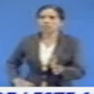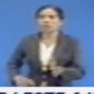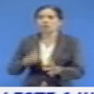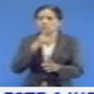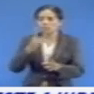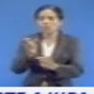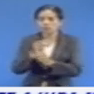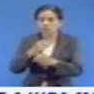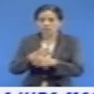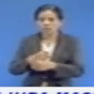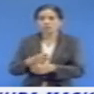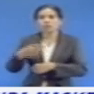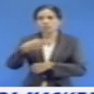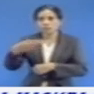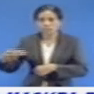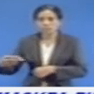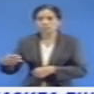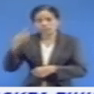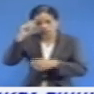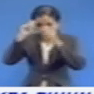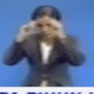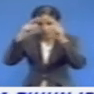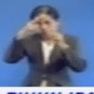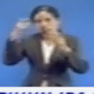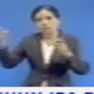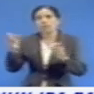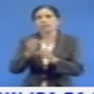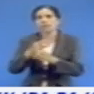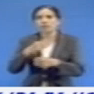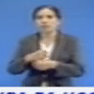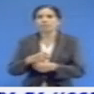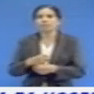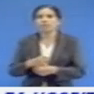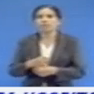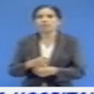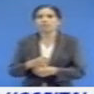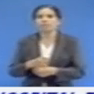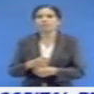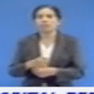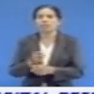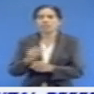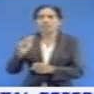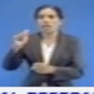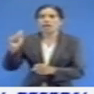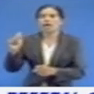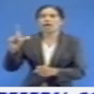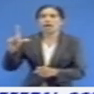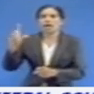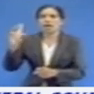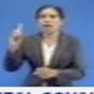mai betamba o situasaun covid ni nia antani superior a sira halu votus enei. Irmã Alda da Conceição, contente simo